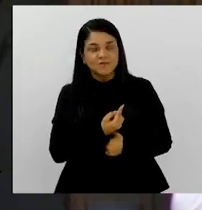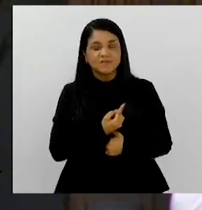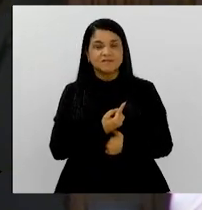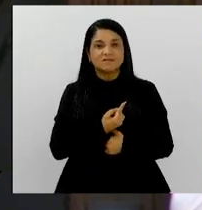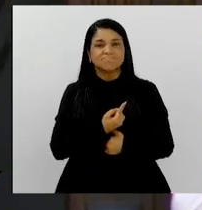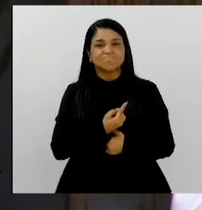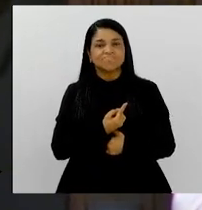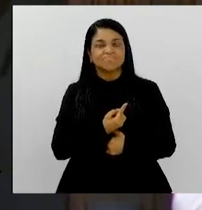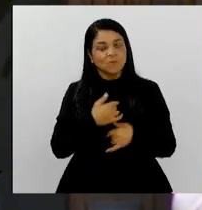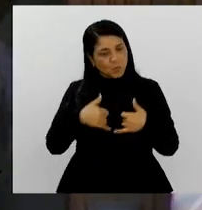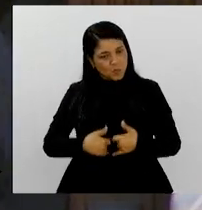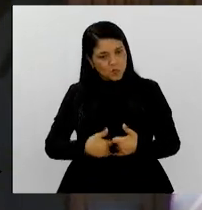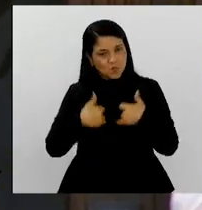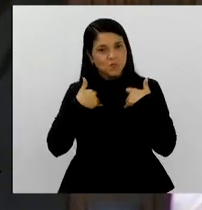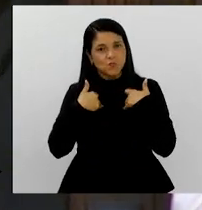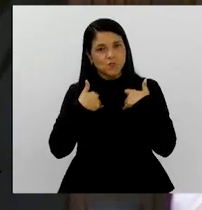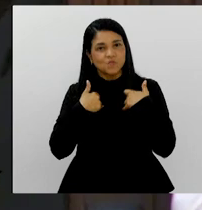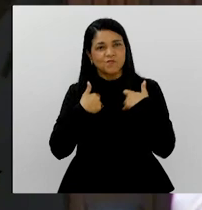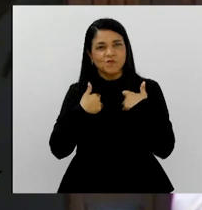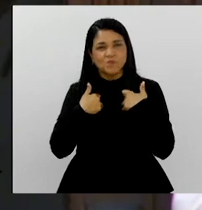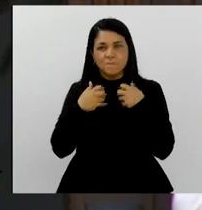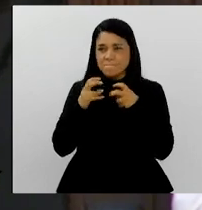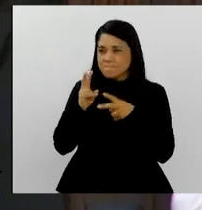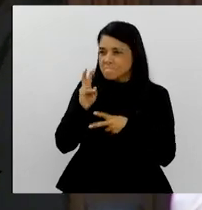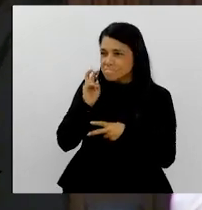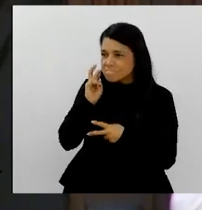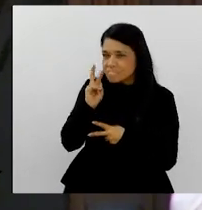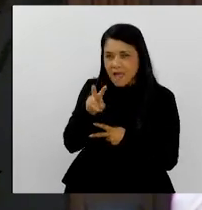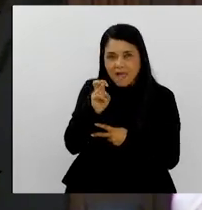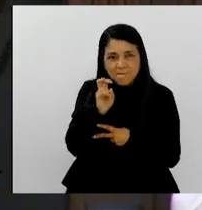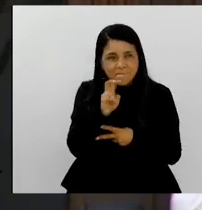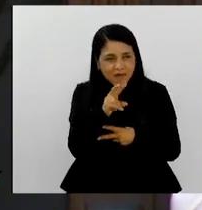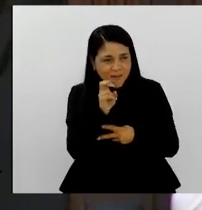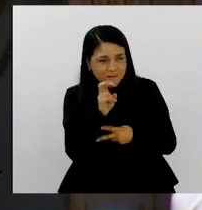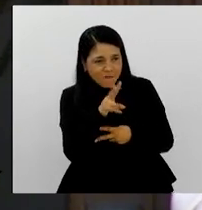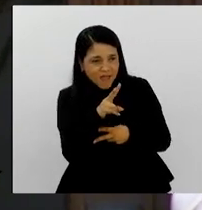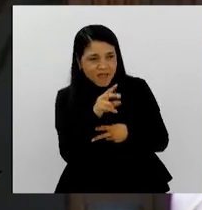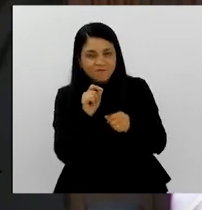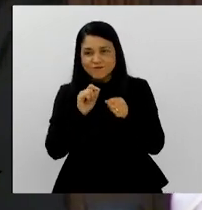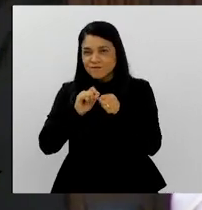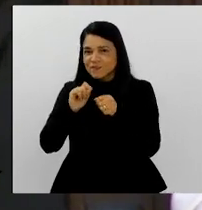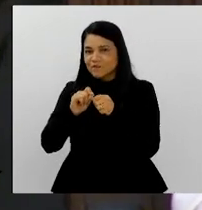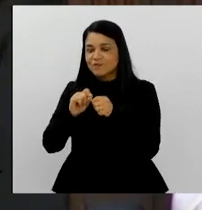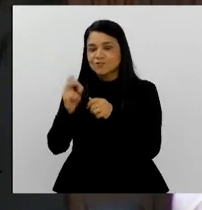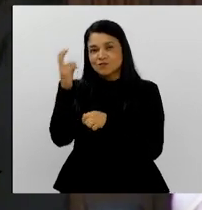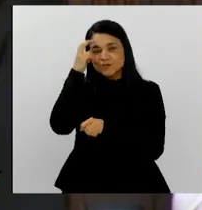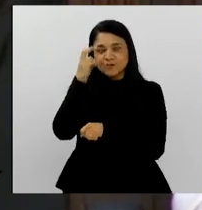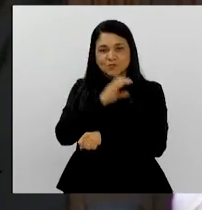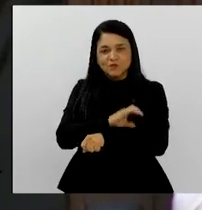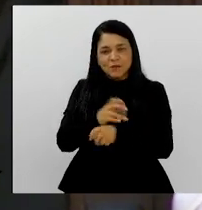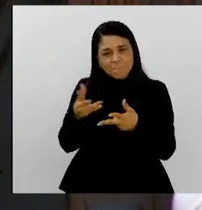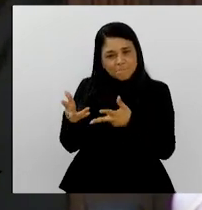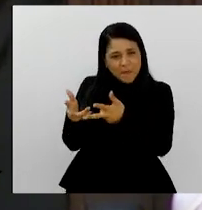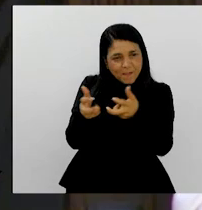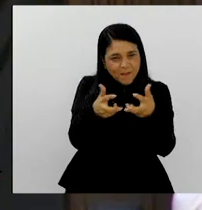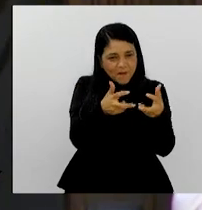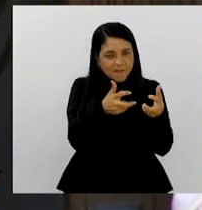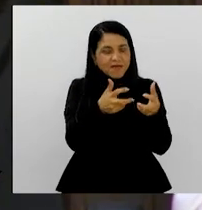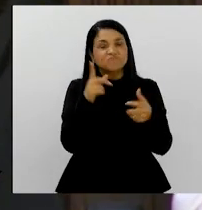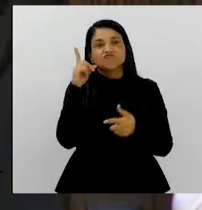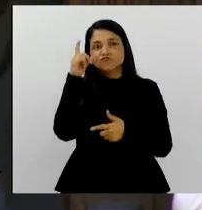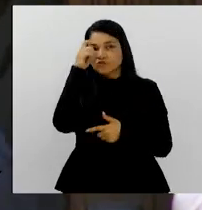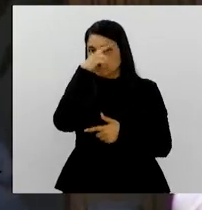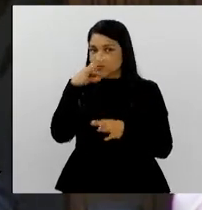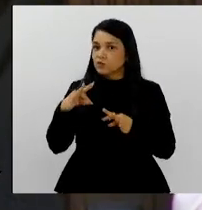fica muito honrado em olhar para o rosto de vocês, fazedores de cultura, e perceber o quanto, com certeza, foi difícil para todos